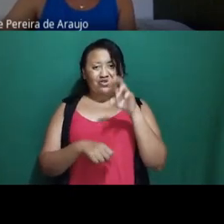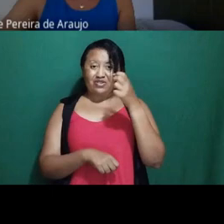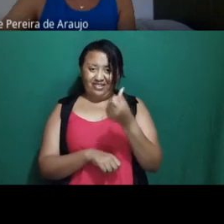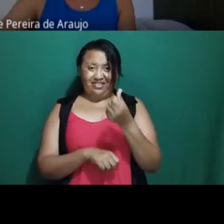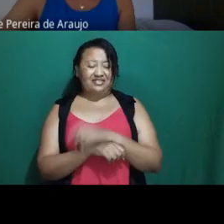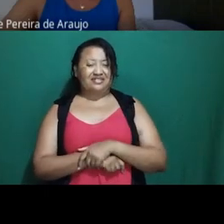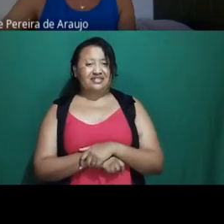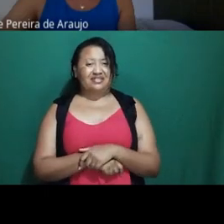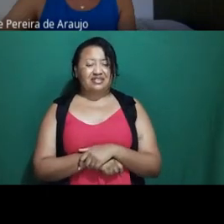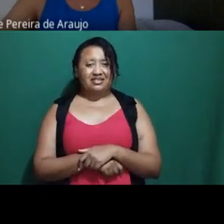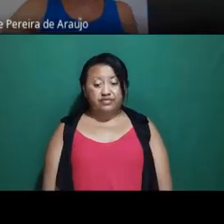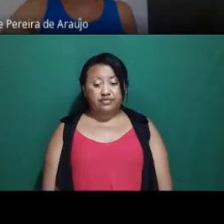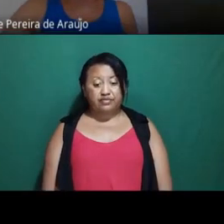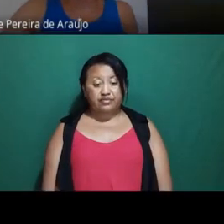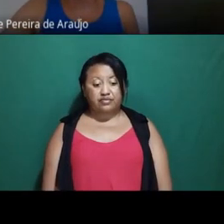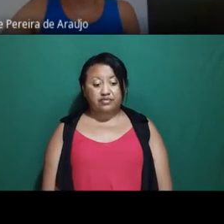seis